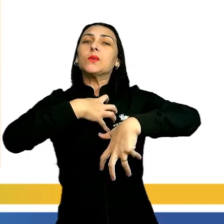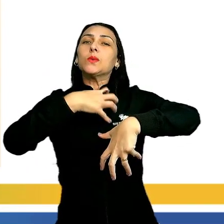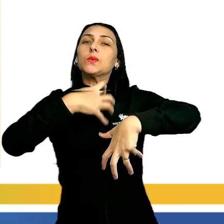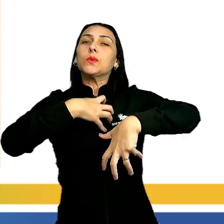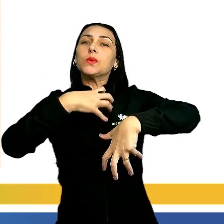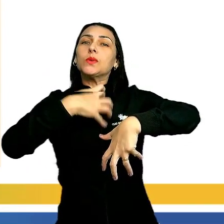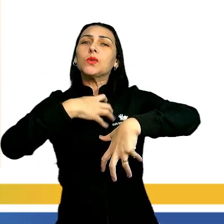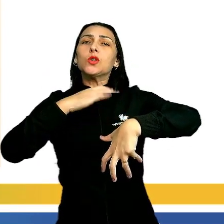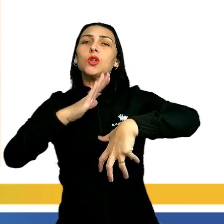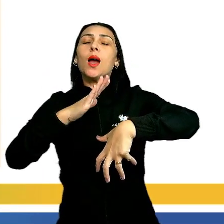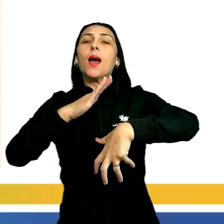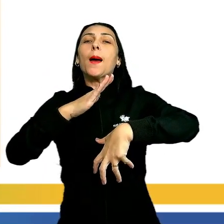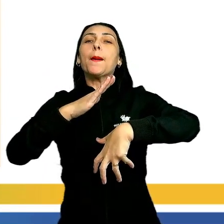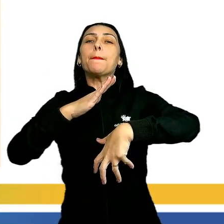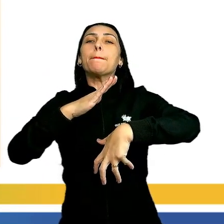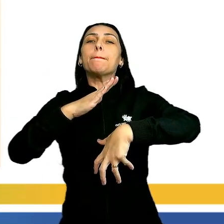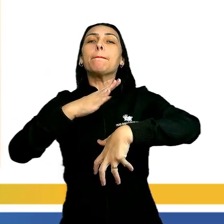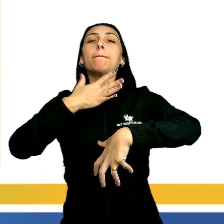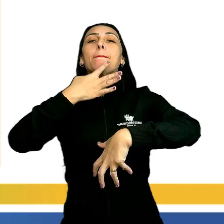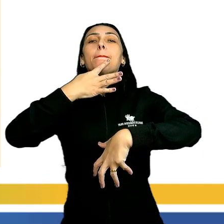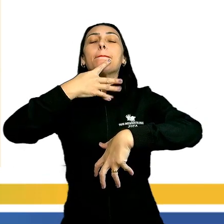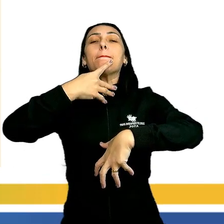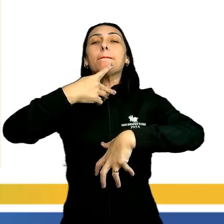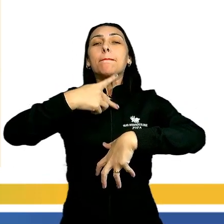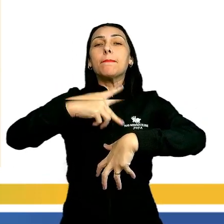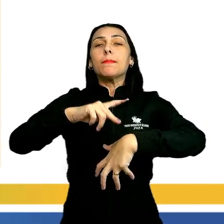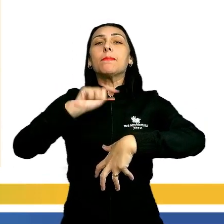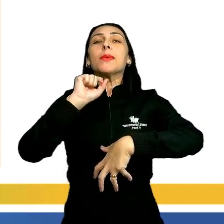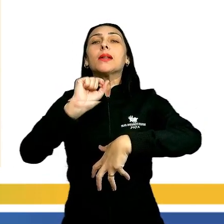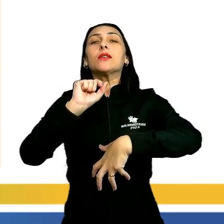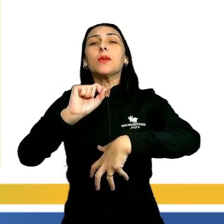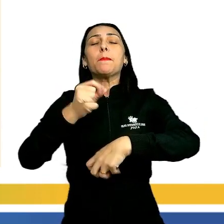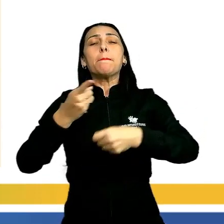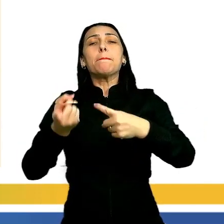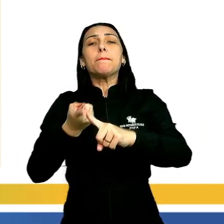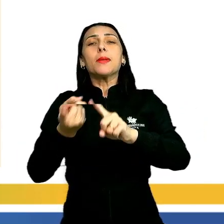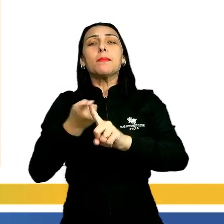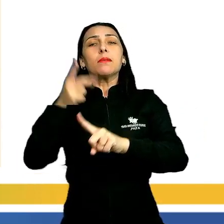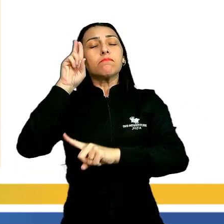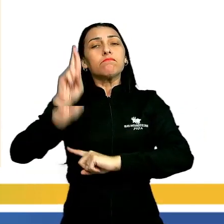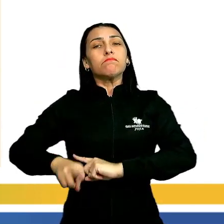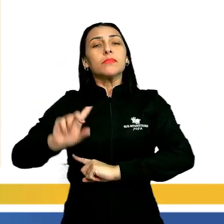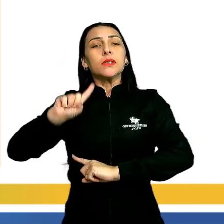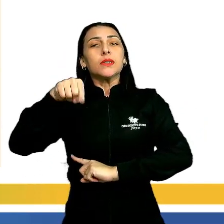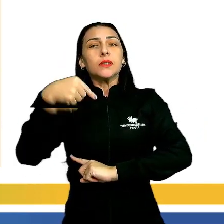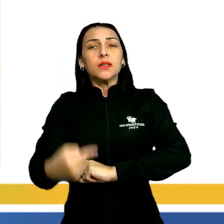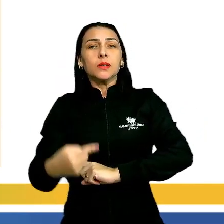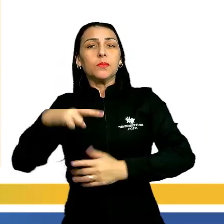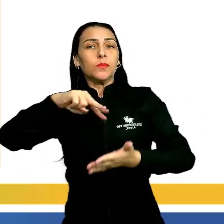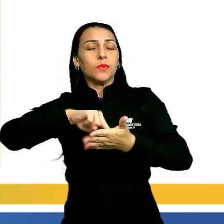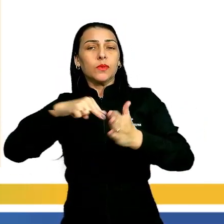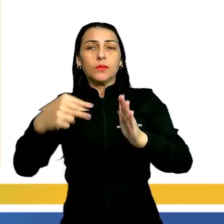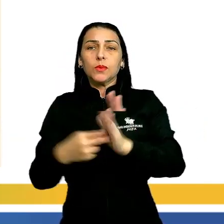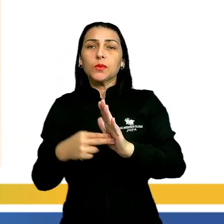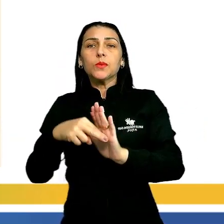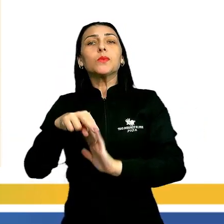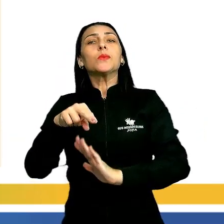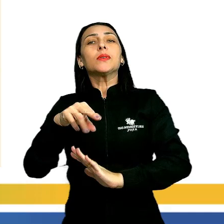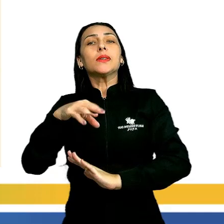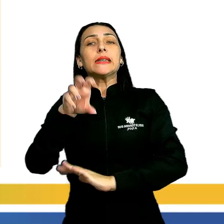com Platão. Platão acha que o conhecimento vem primeiro pela razão e depois ele se traduz pelos